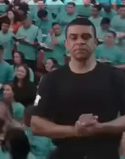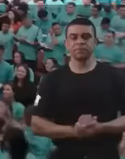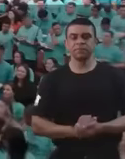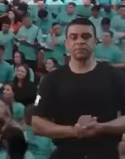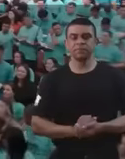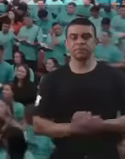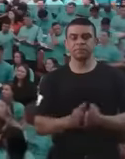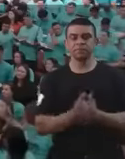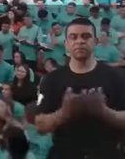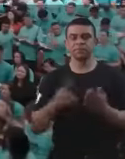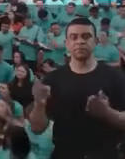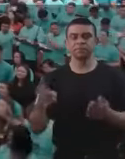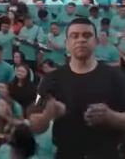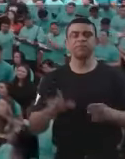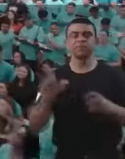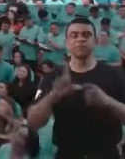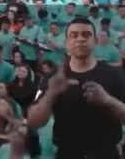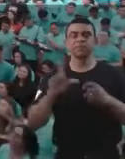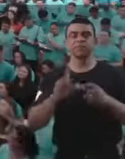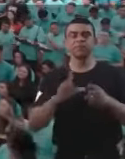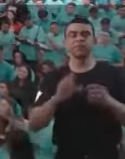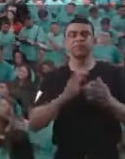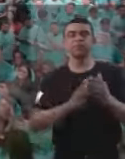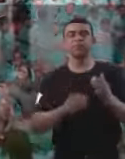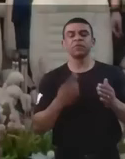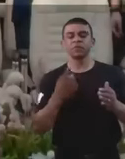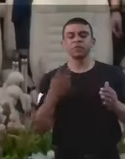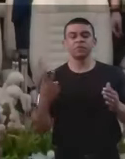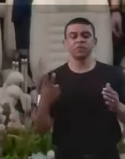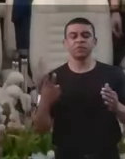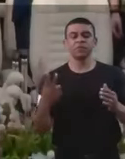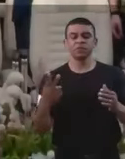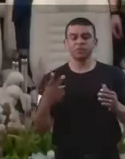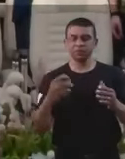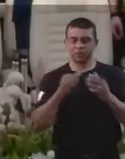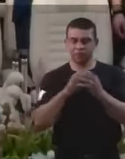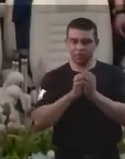Evangelho segundo escreveu Lucas, capítulo 12, podemos ler, digam amém. Amém.